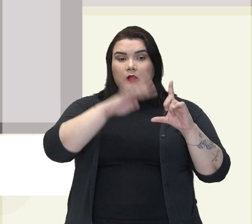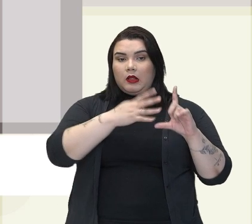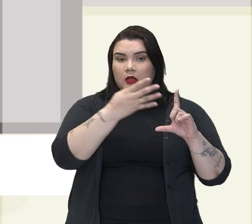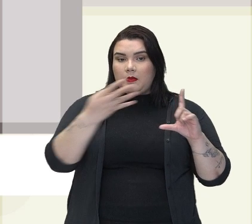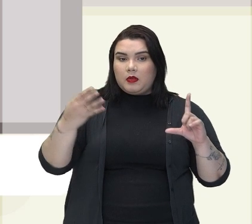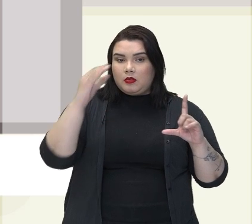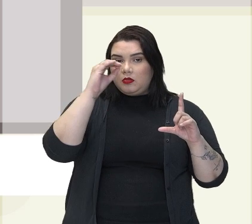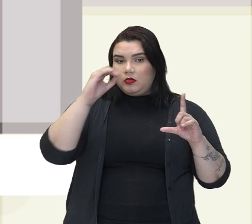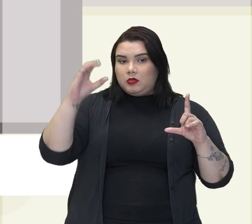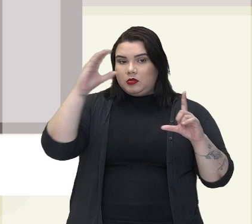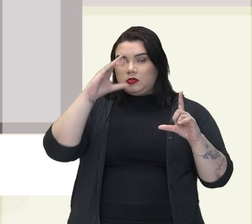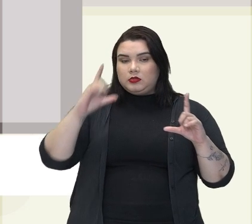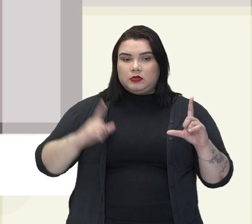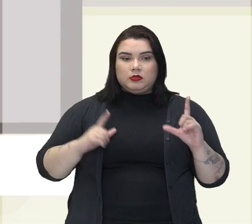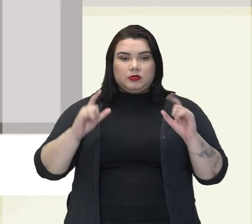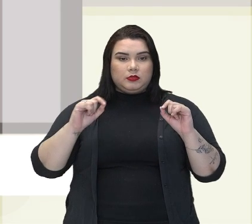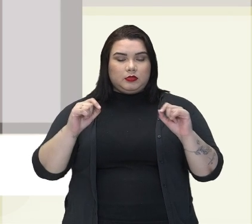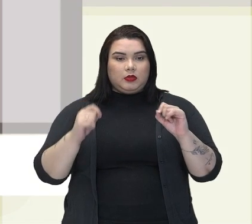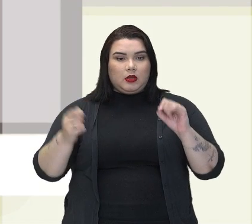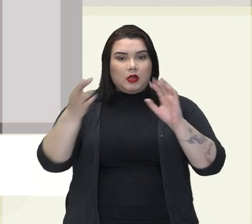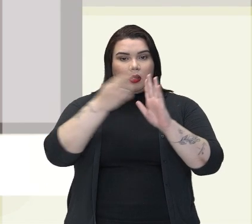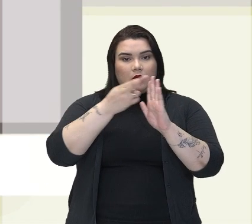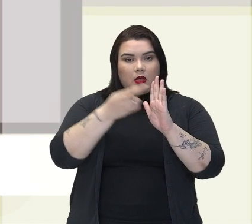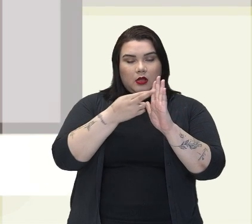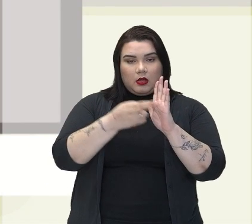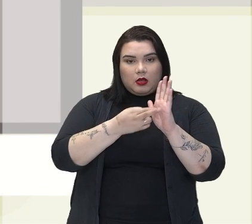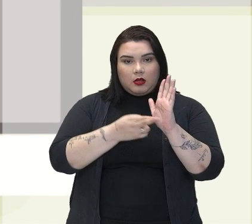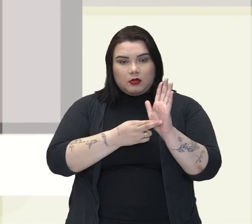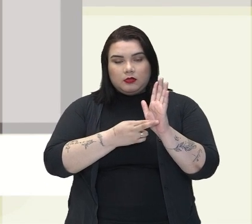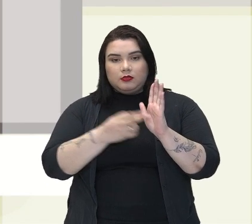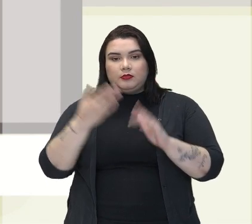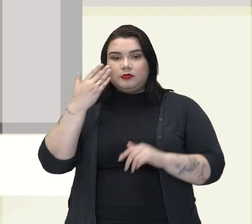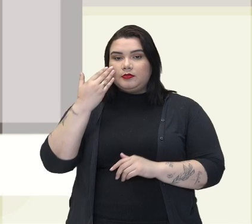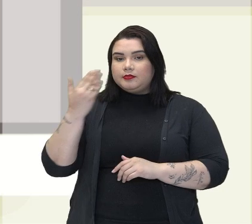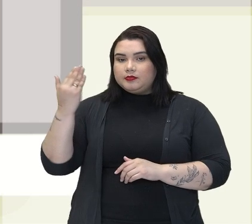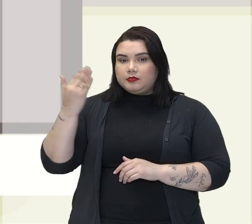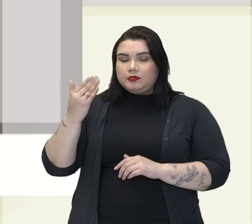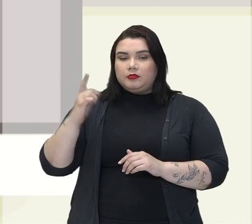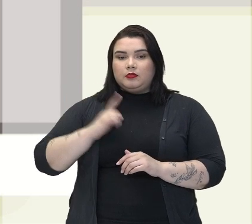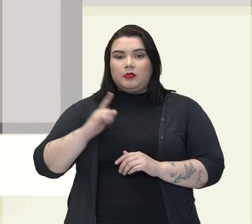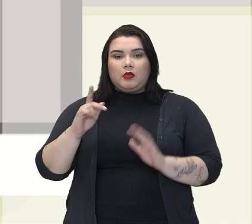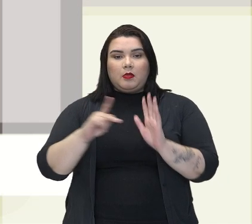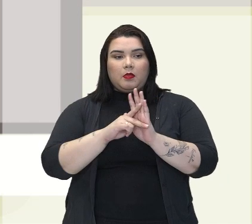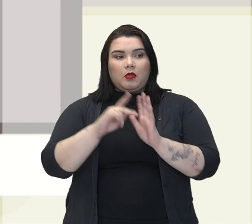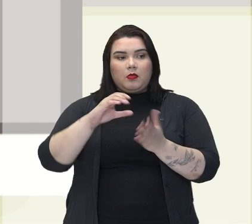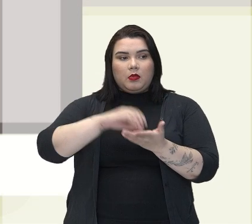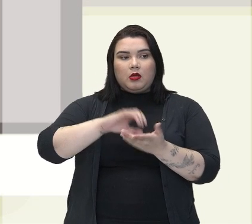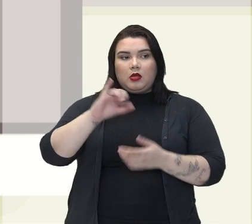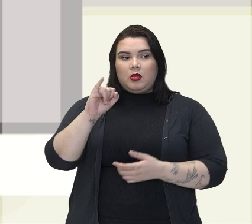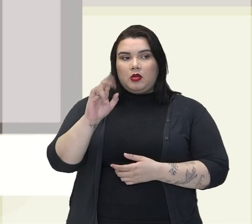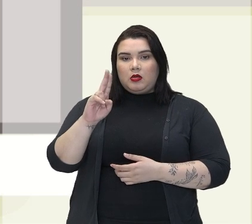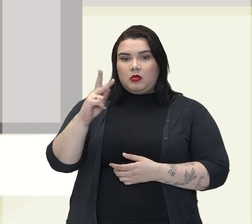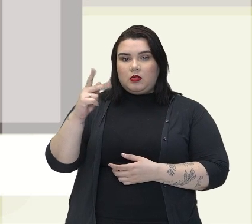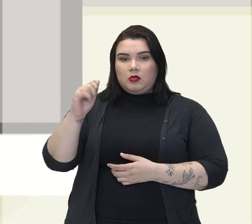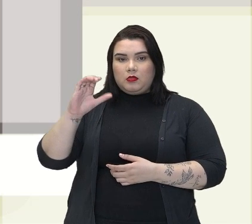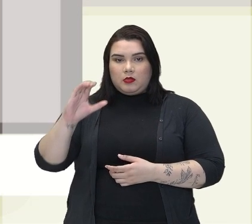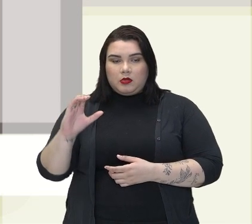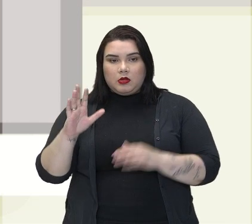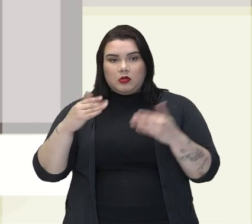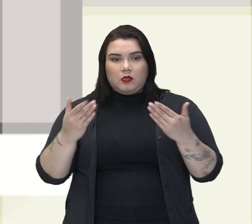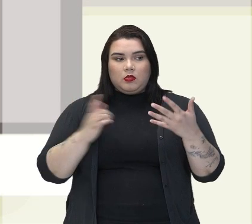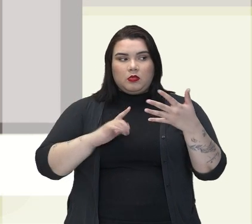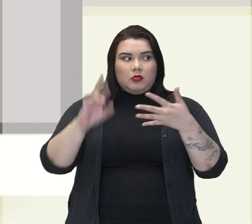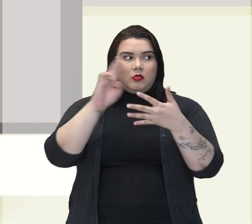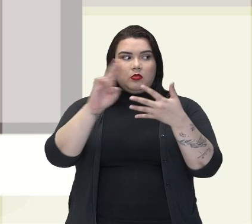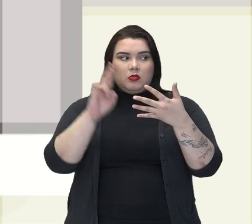gente tem aqui as regras, né, estabelecidas pela IUPAC. Então, para nomear,